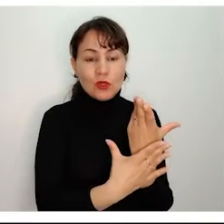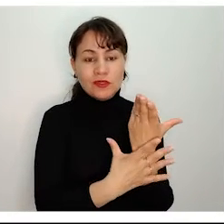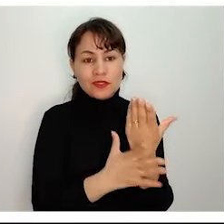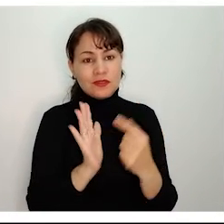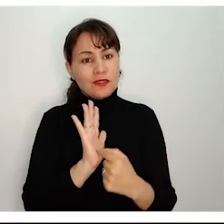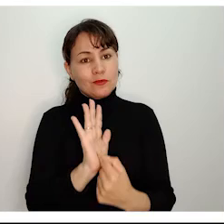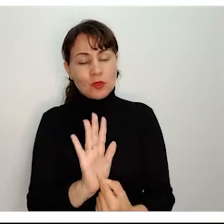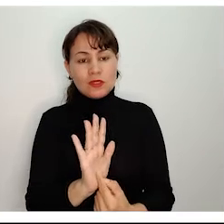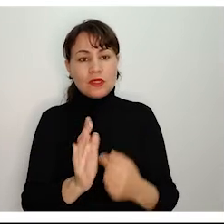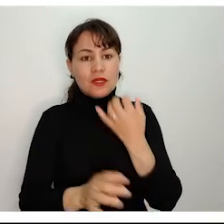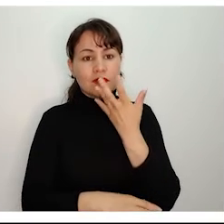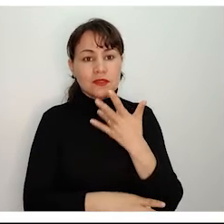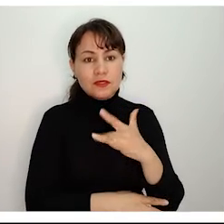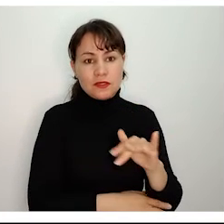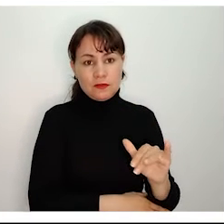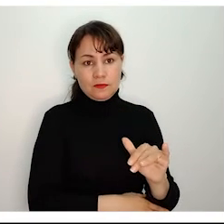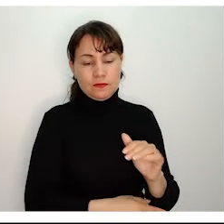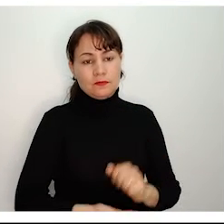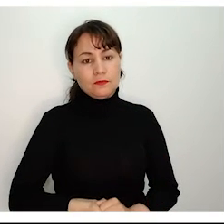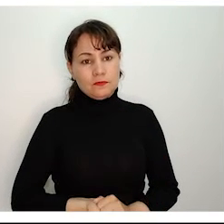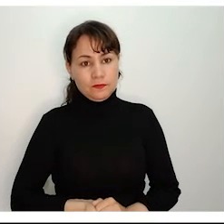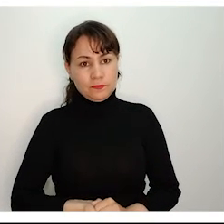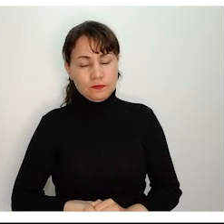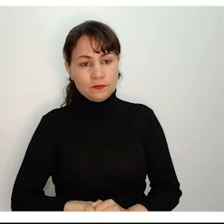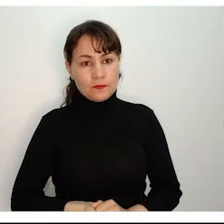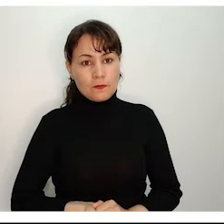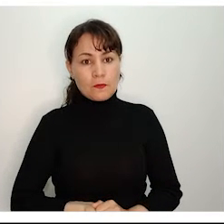de desenvolvimento aparece numa criança.